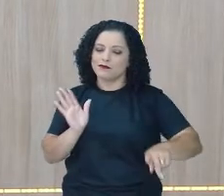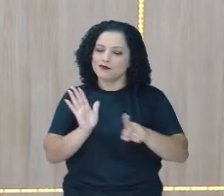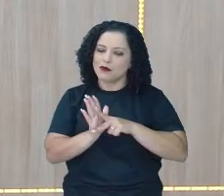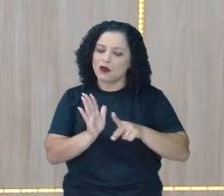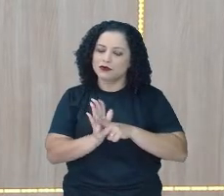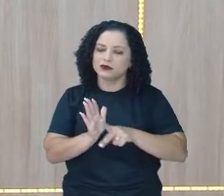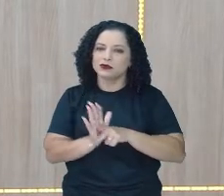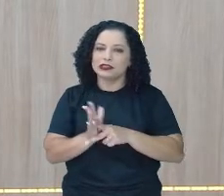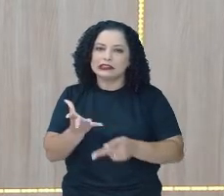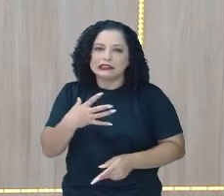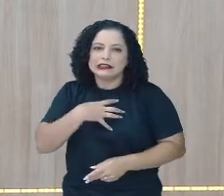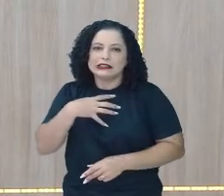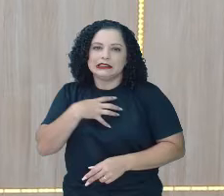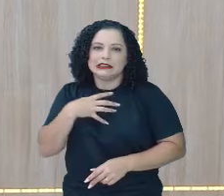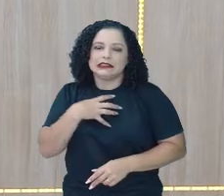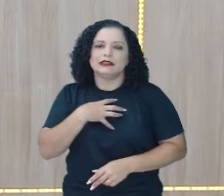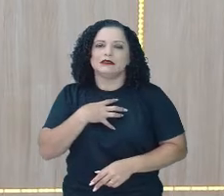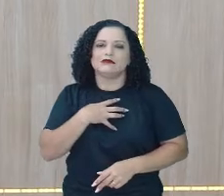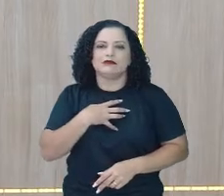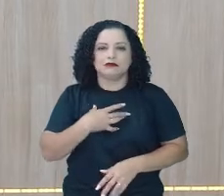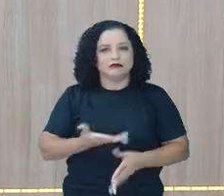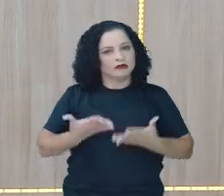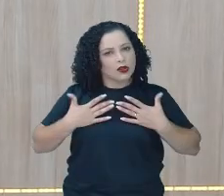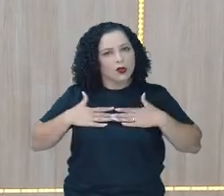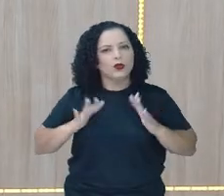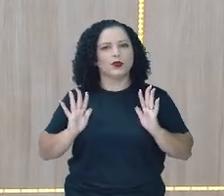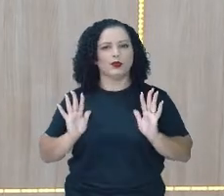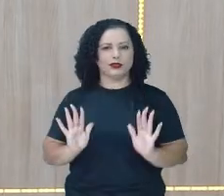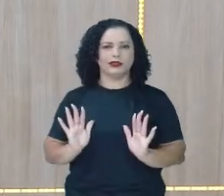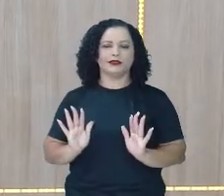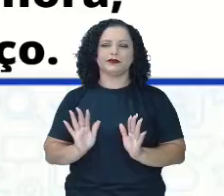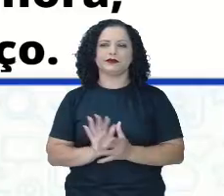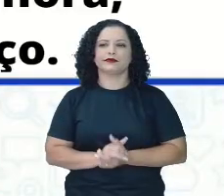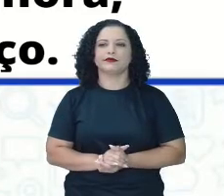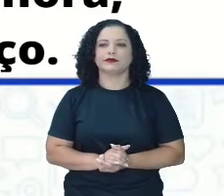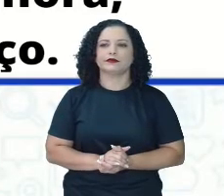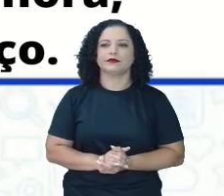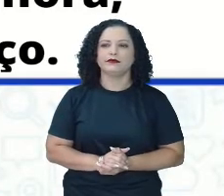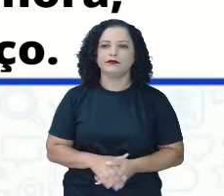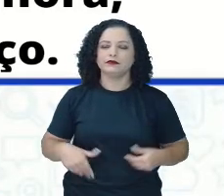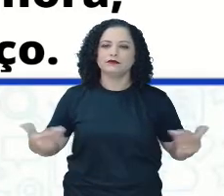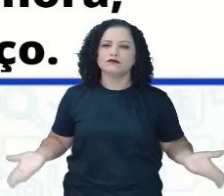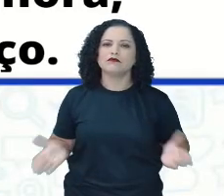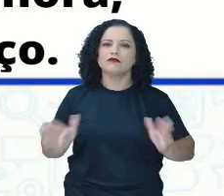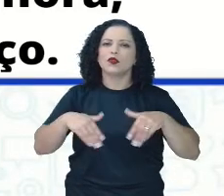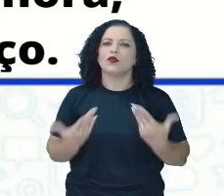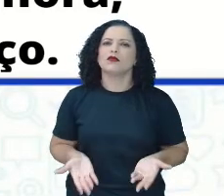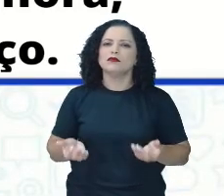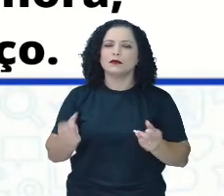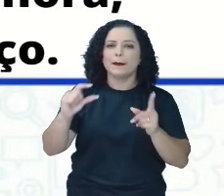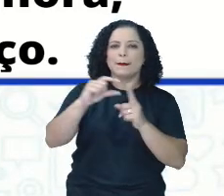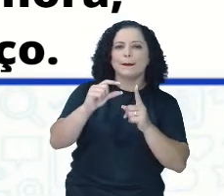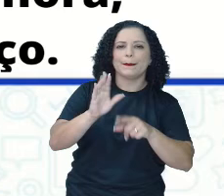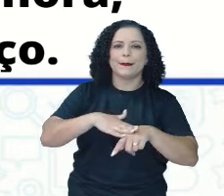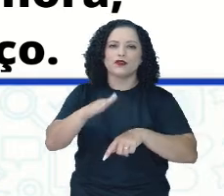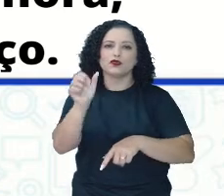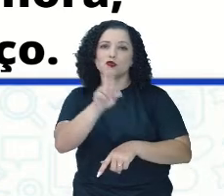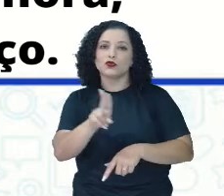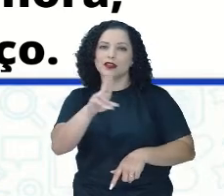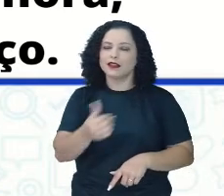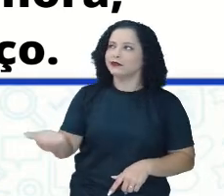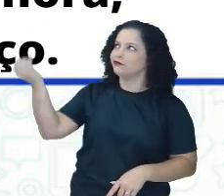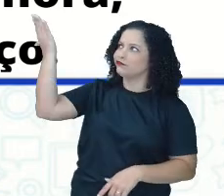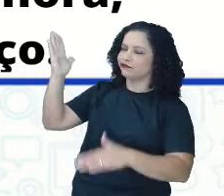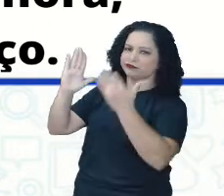está confortável em falar aquilo, tá bom? Então vamos lá. As palavras mais faladas são coisa, casa, tempo,